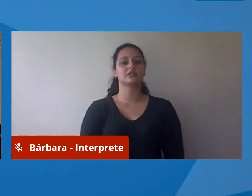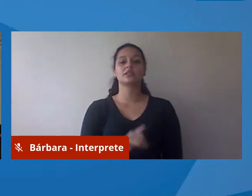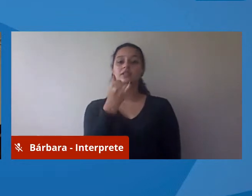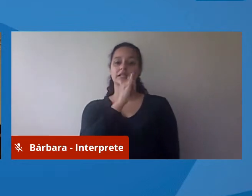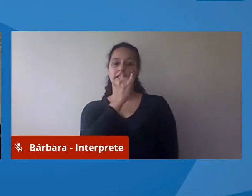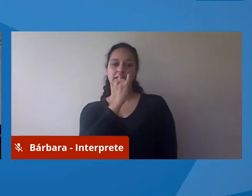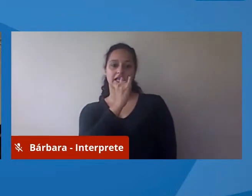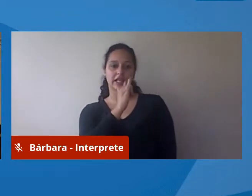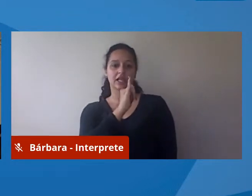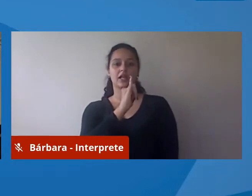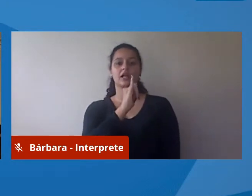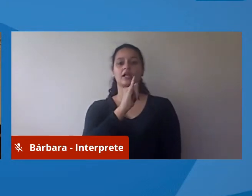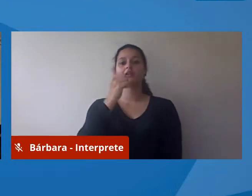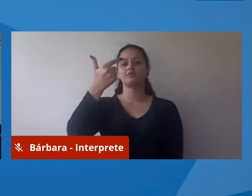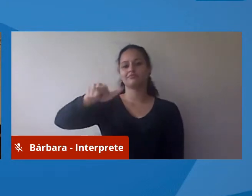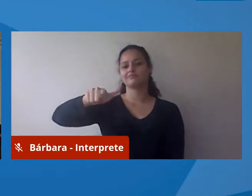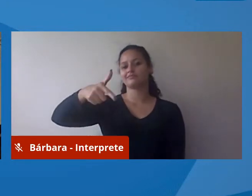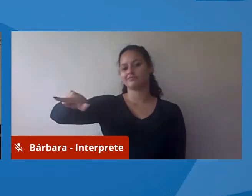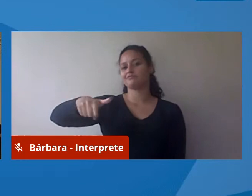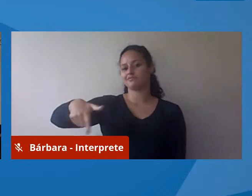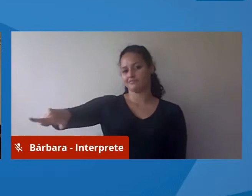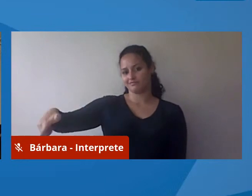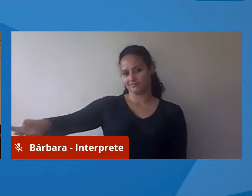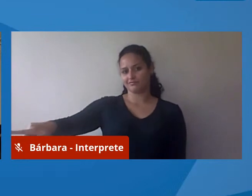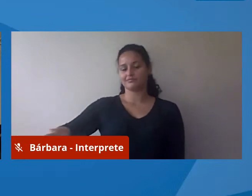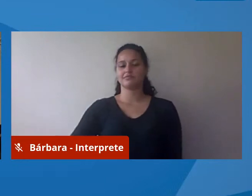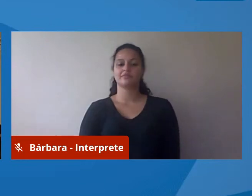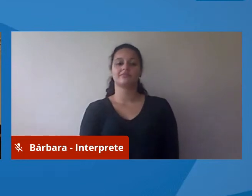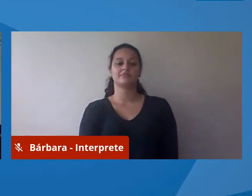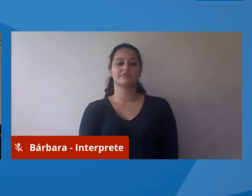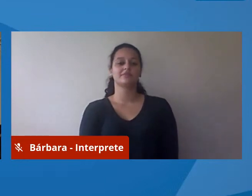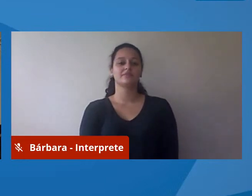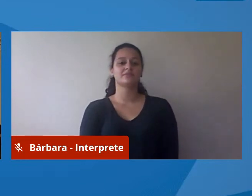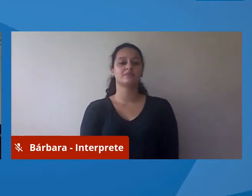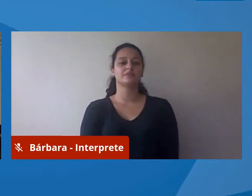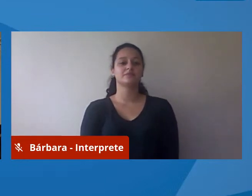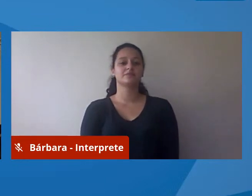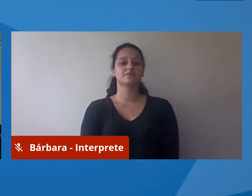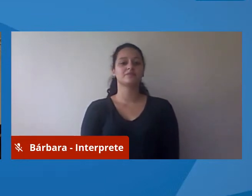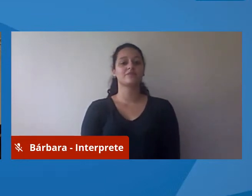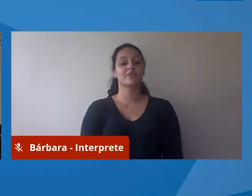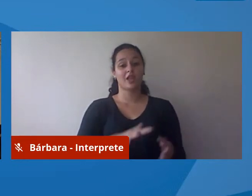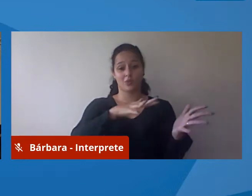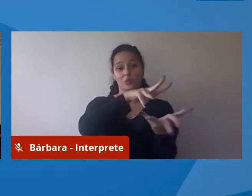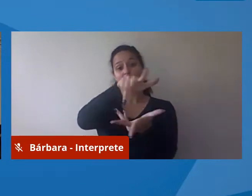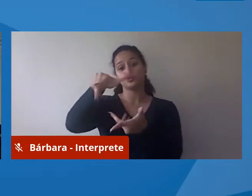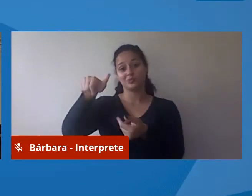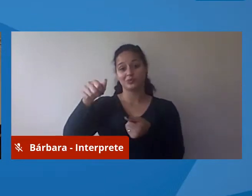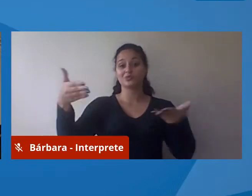etc., etc. Esse é o panorama do mundo hoje.